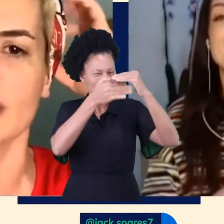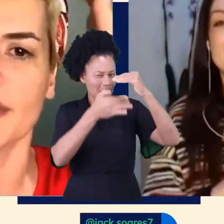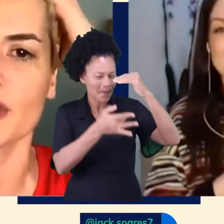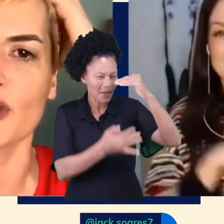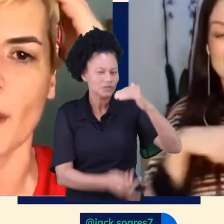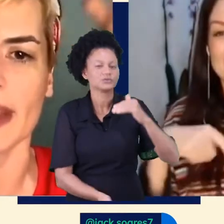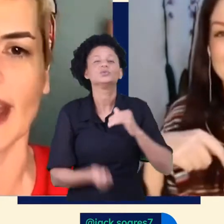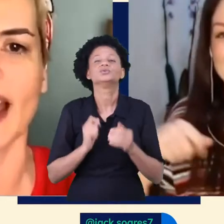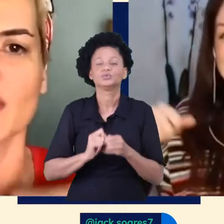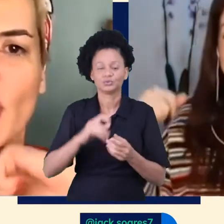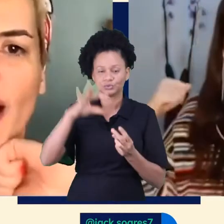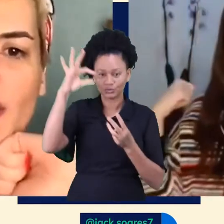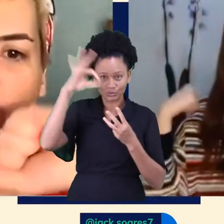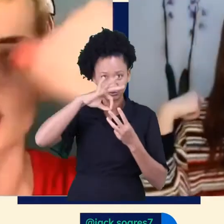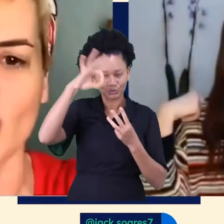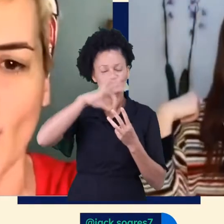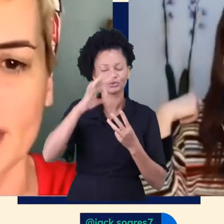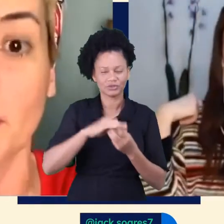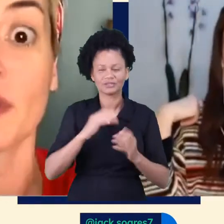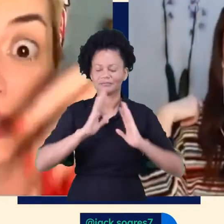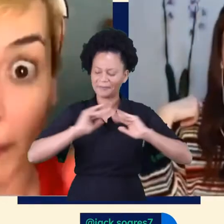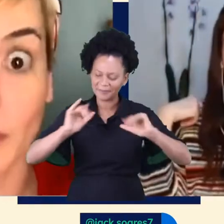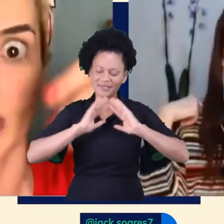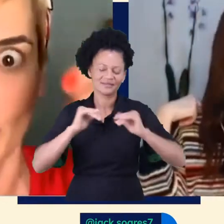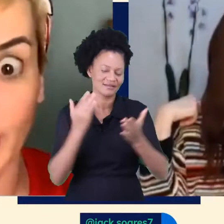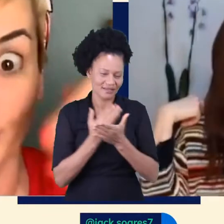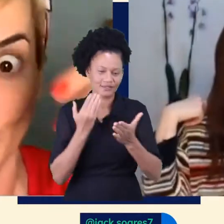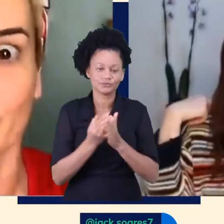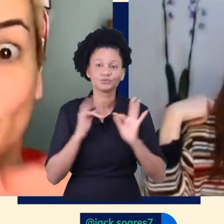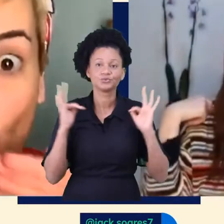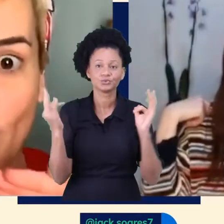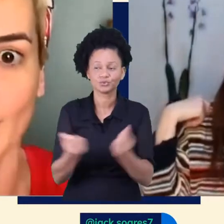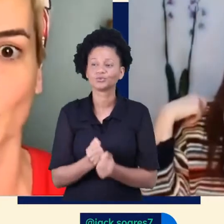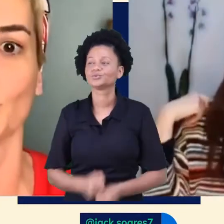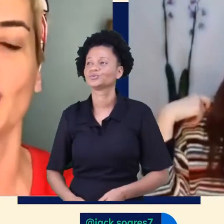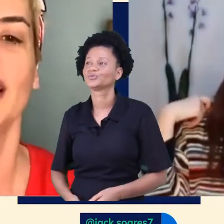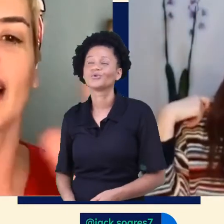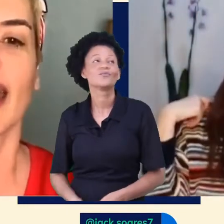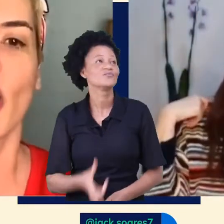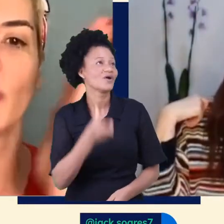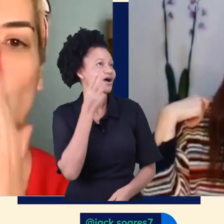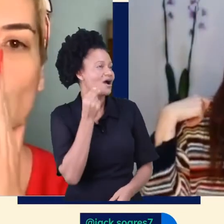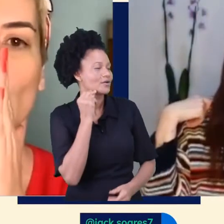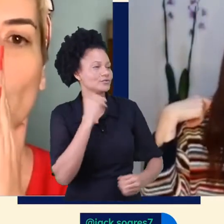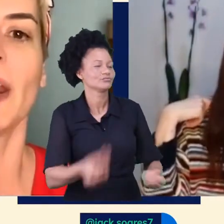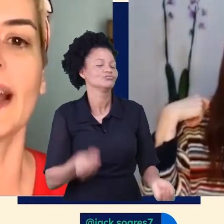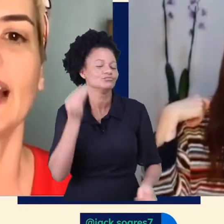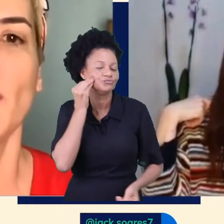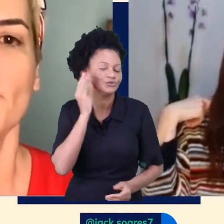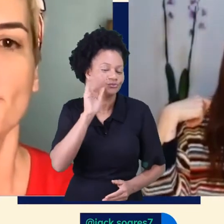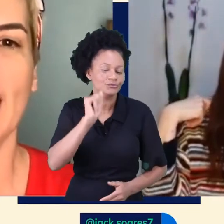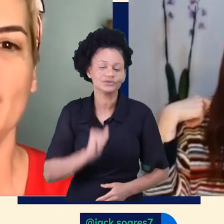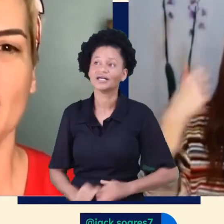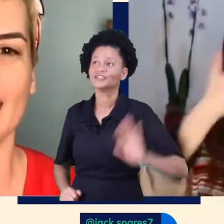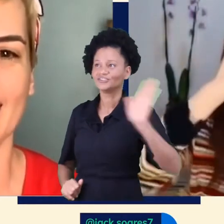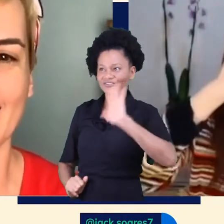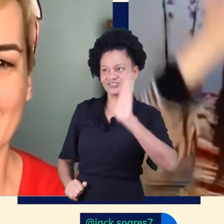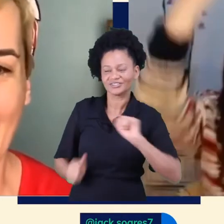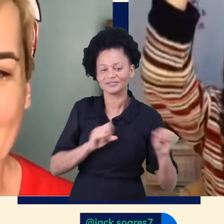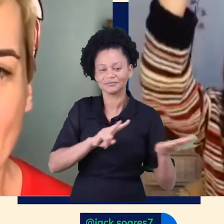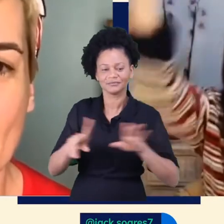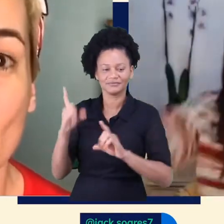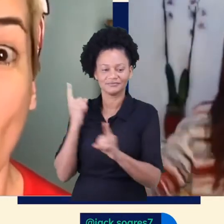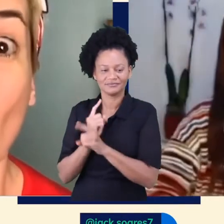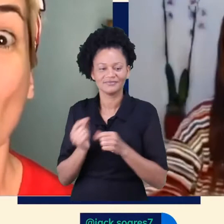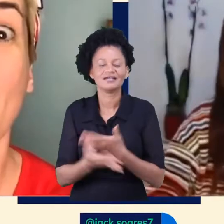Os nomes dos livros nos comentários, vou colocar nos stories, porque o pessoal está perguntando do livro. Vou colocar tudo. Carol, brigadão, beijos,